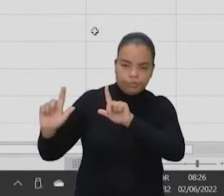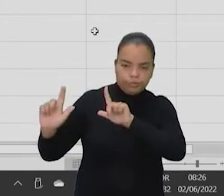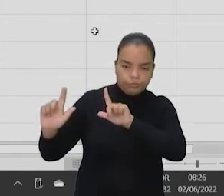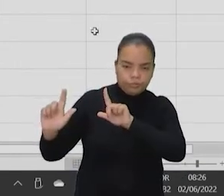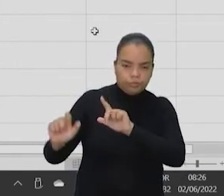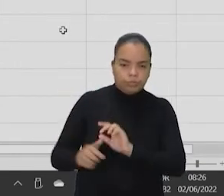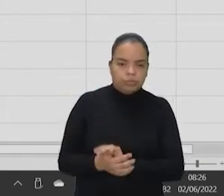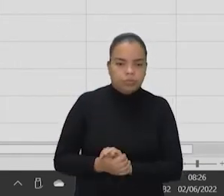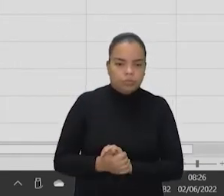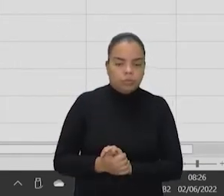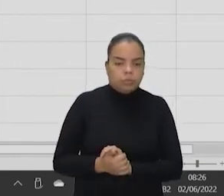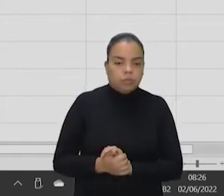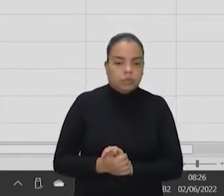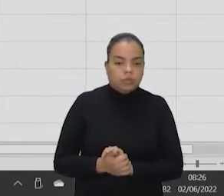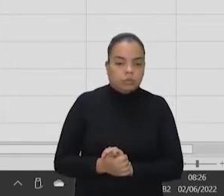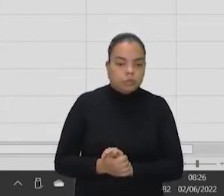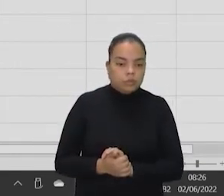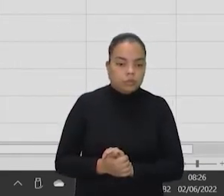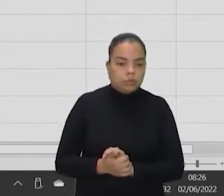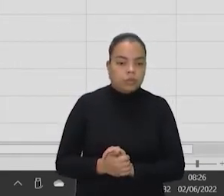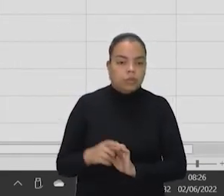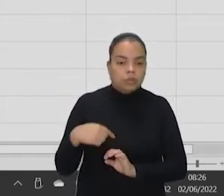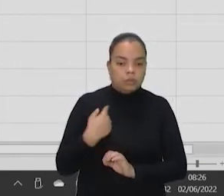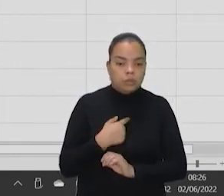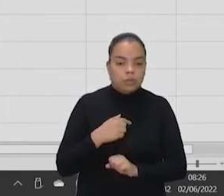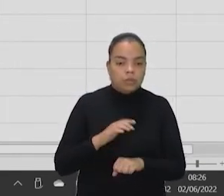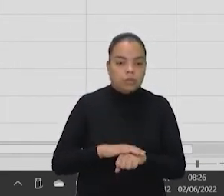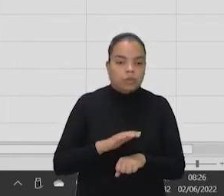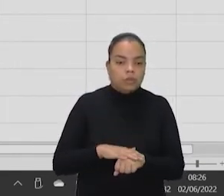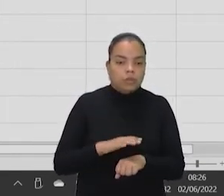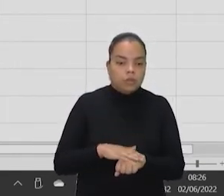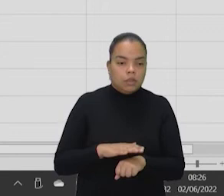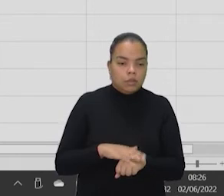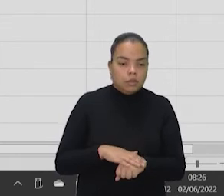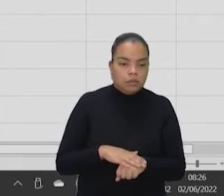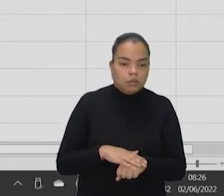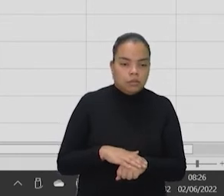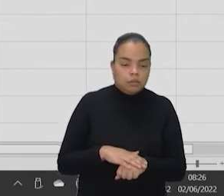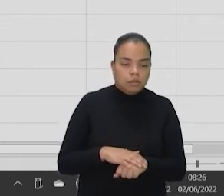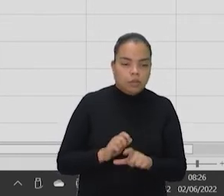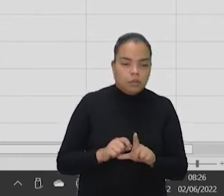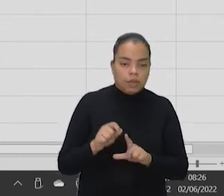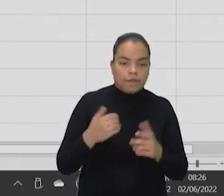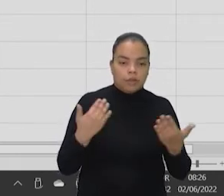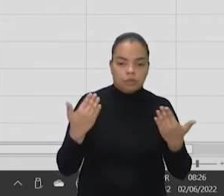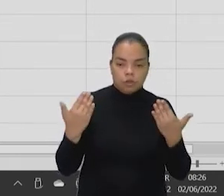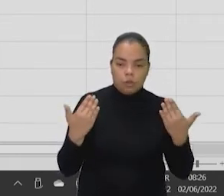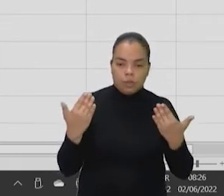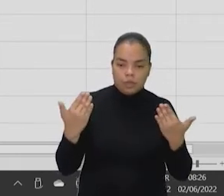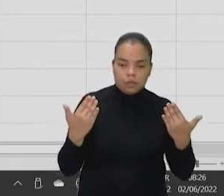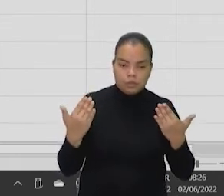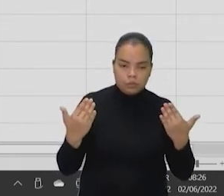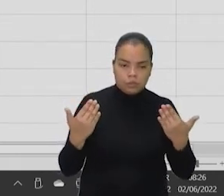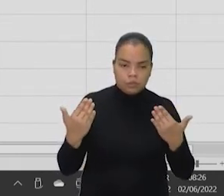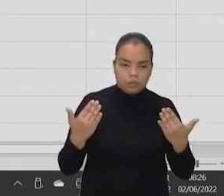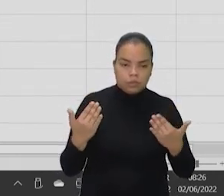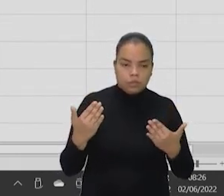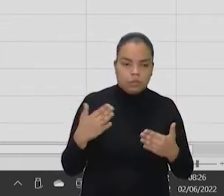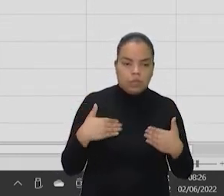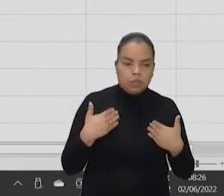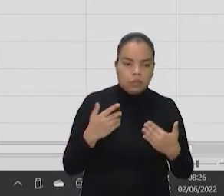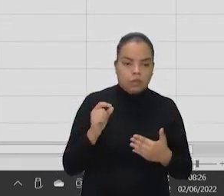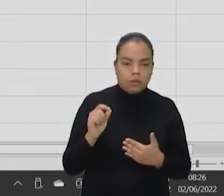eu coloquei aqui um zoom. O que nós vamos fazer? Nós vamos fazer um gráfico comparando, a gente já viu como faz esse gráfico, né? Então, eu